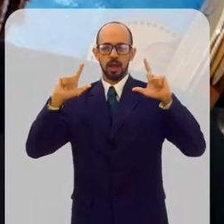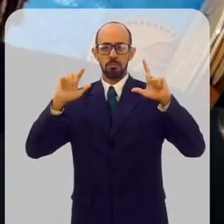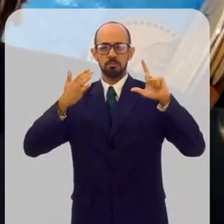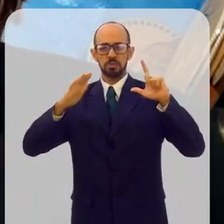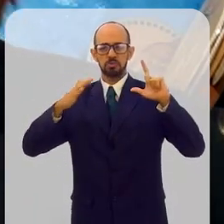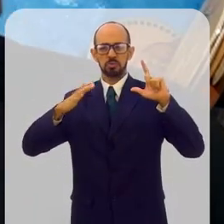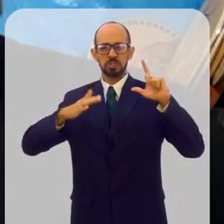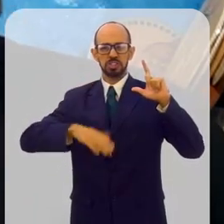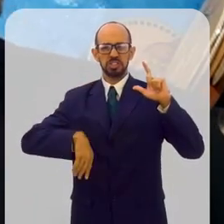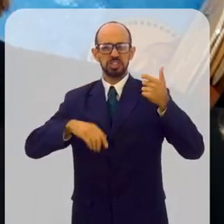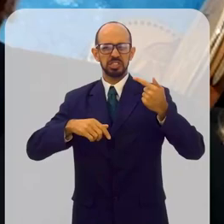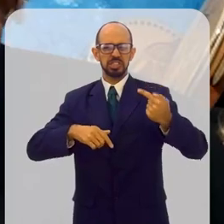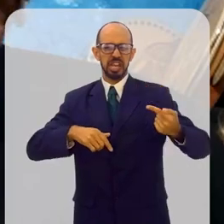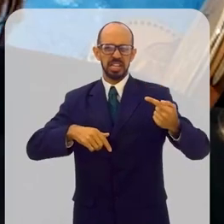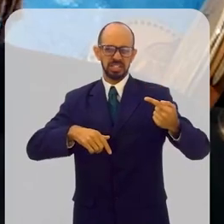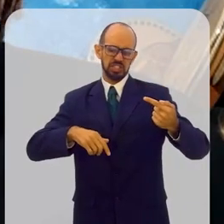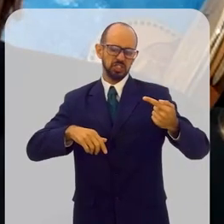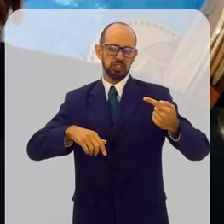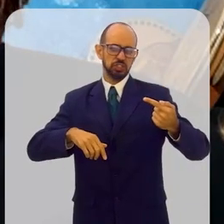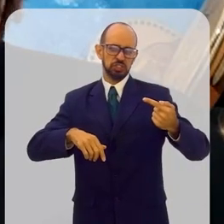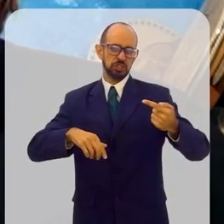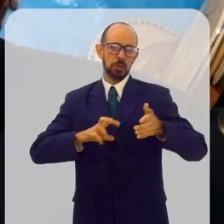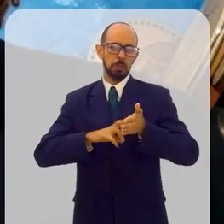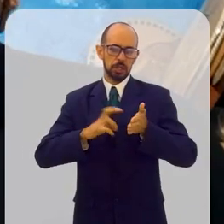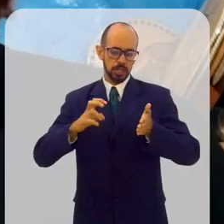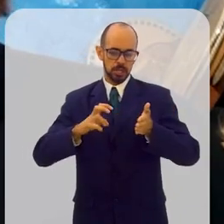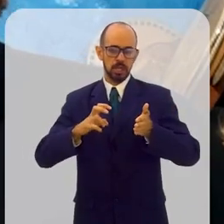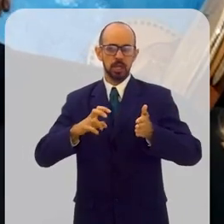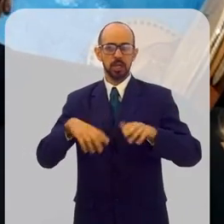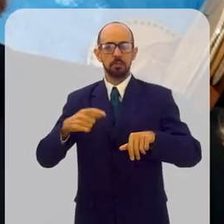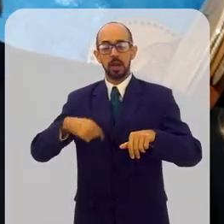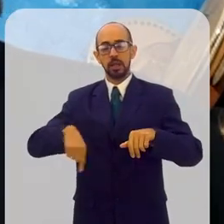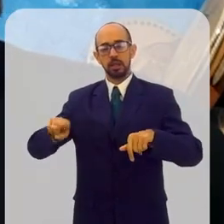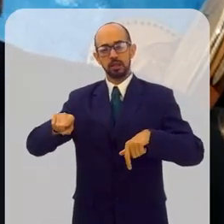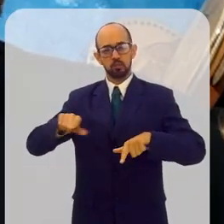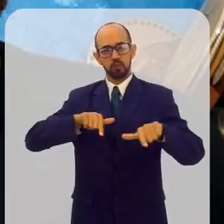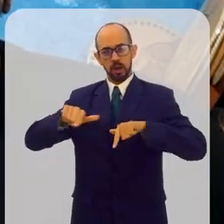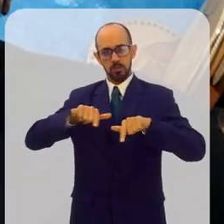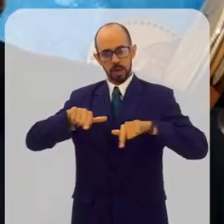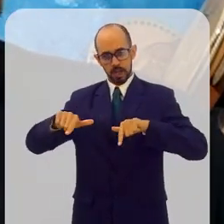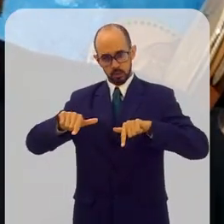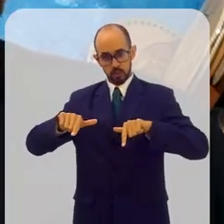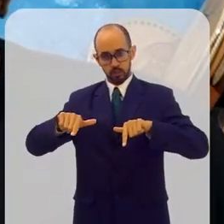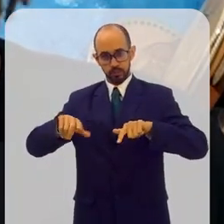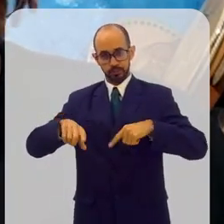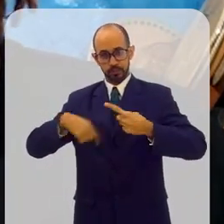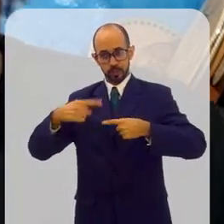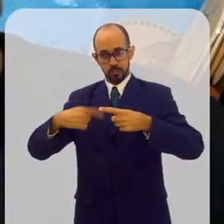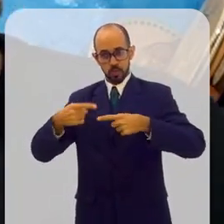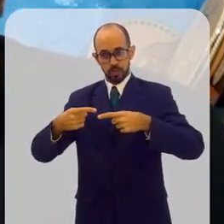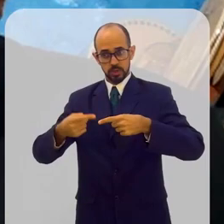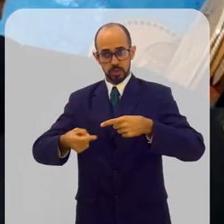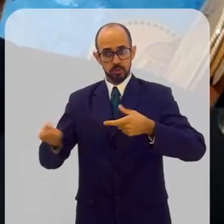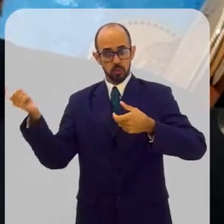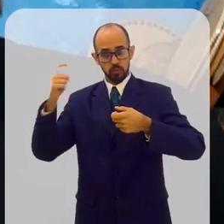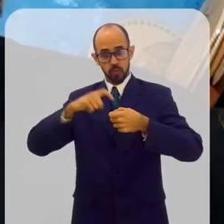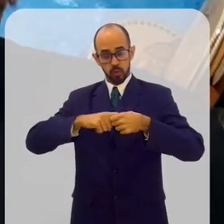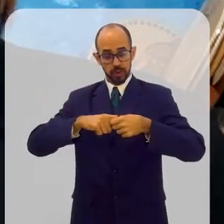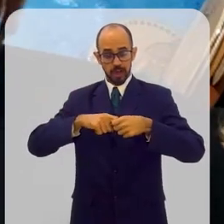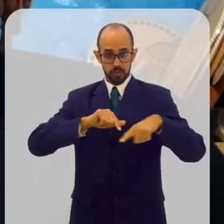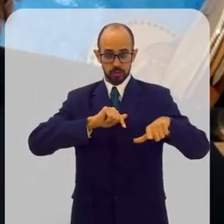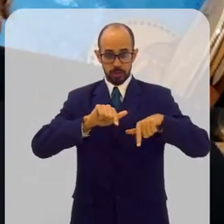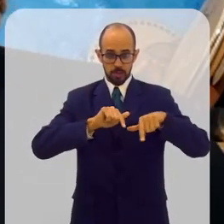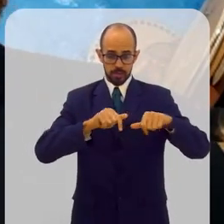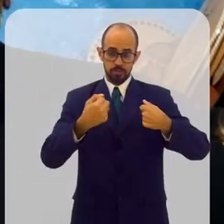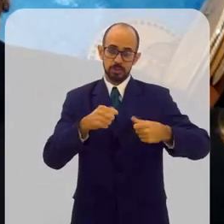sair, acordar por volta de 7, 6h30 da manhã para poder ir para o trabalho, né? E à